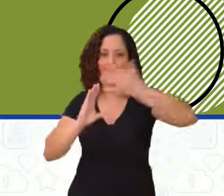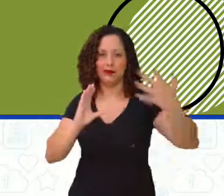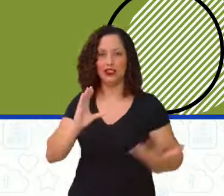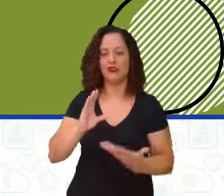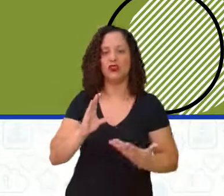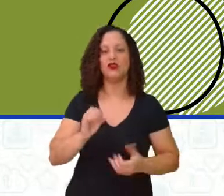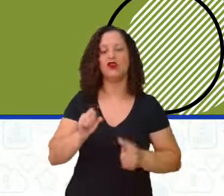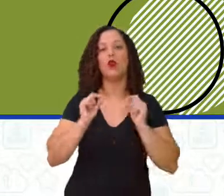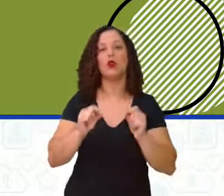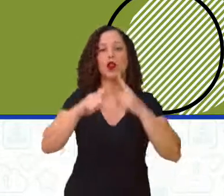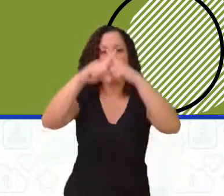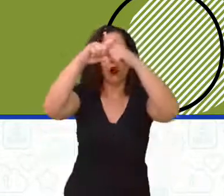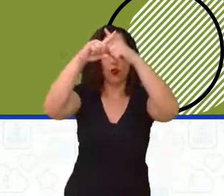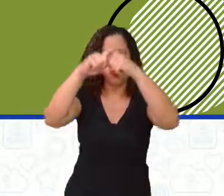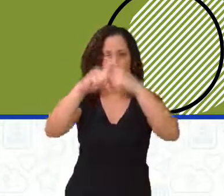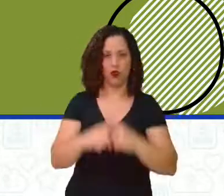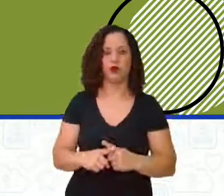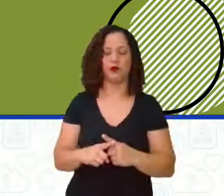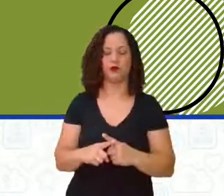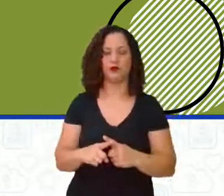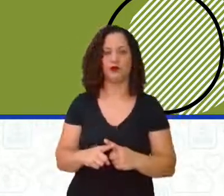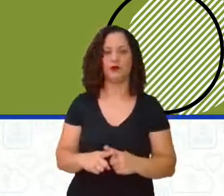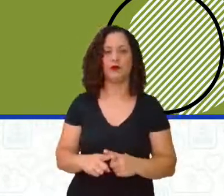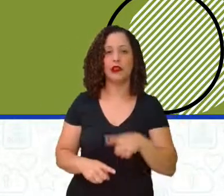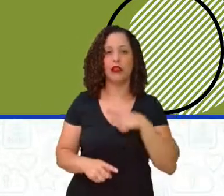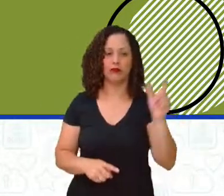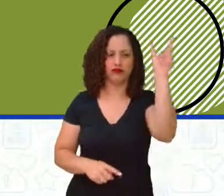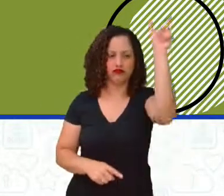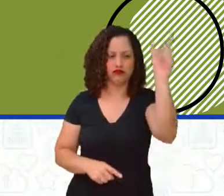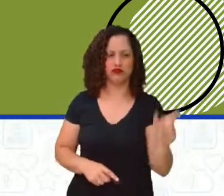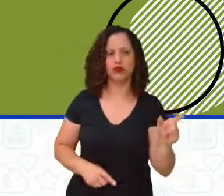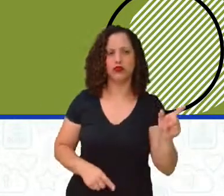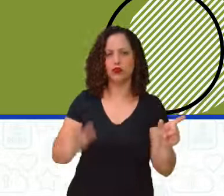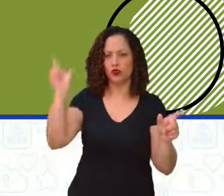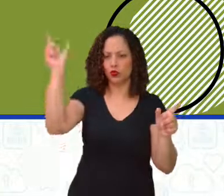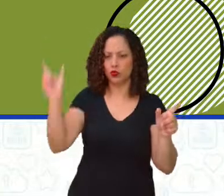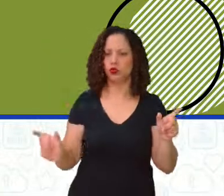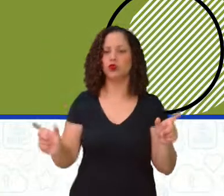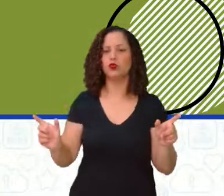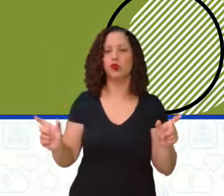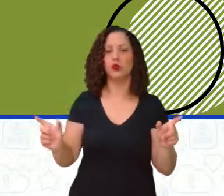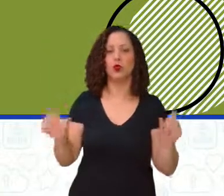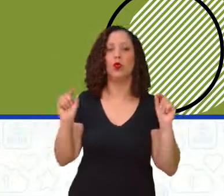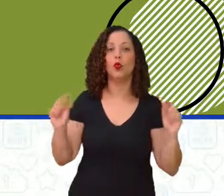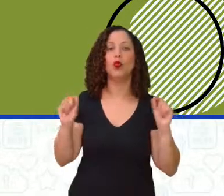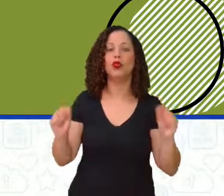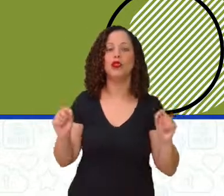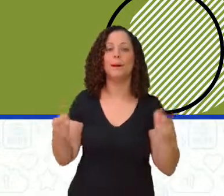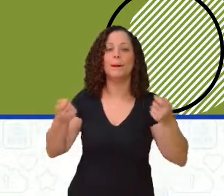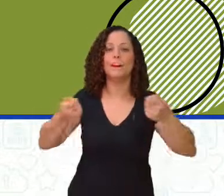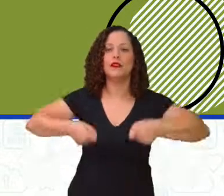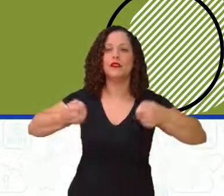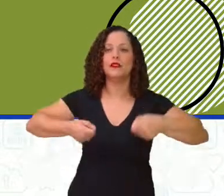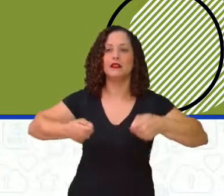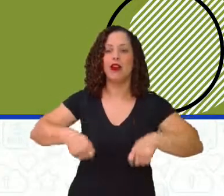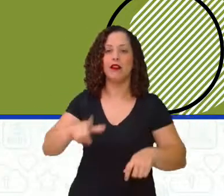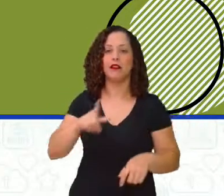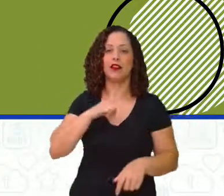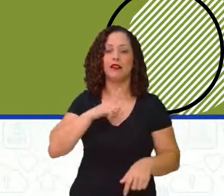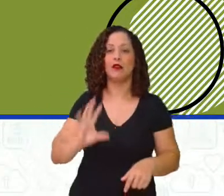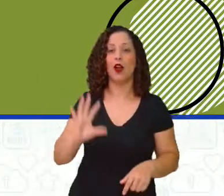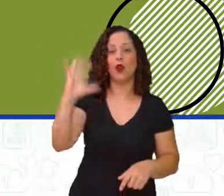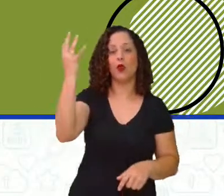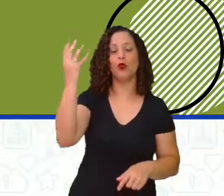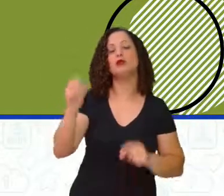disputas, né? Nas quais aí o oponente ele deve ser subjugado. E como é que acontece,